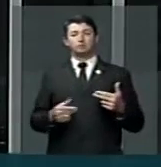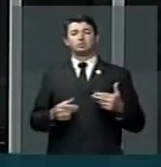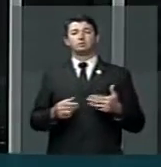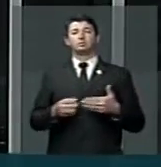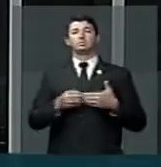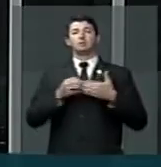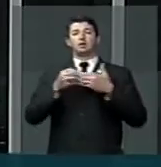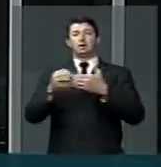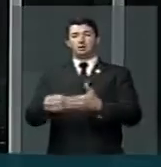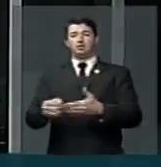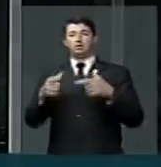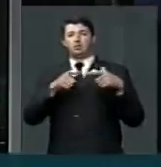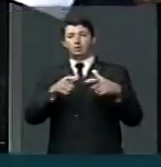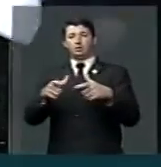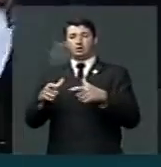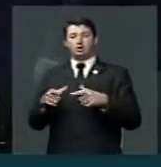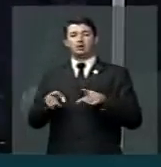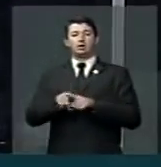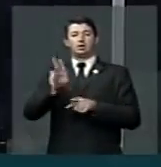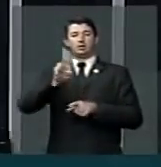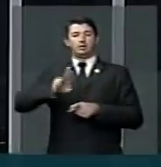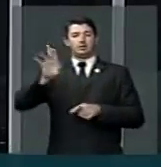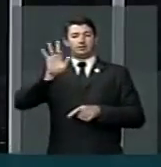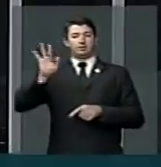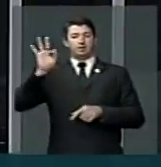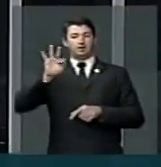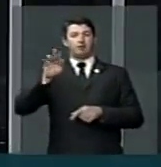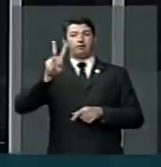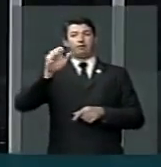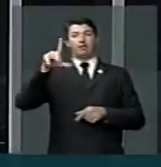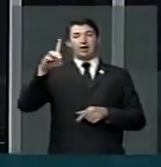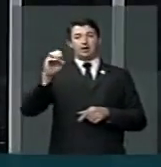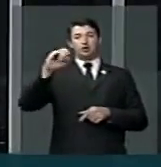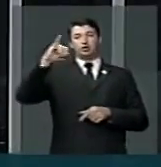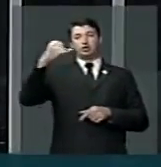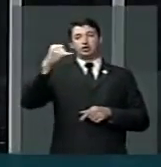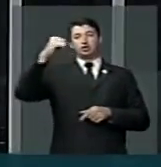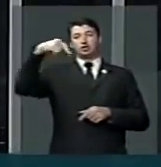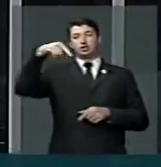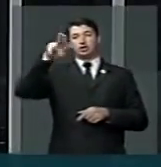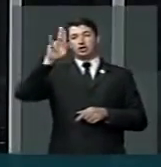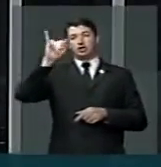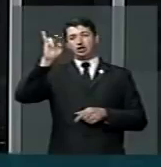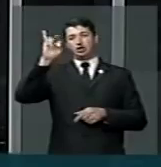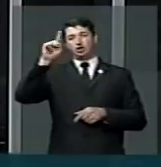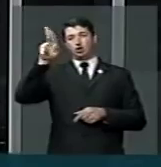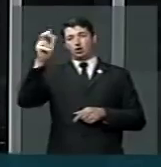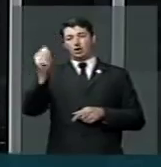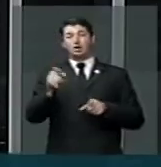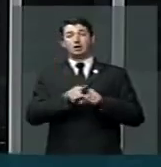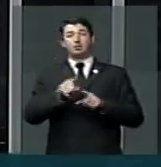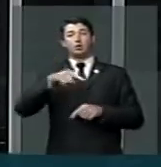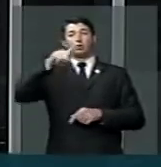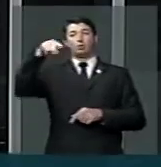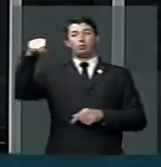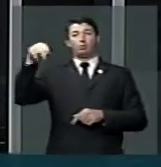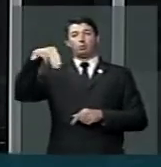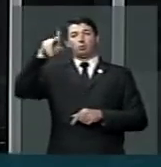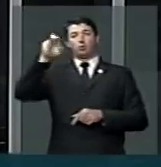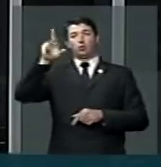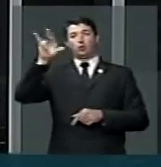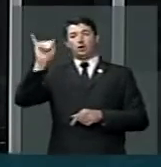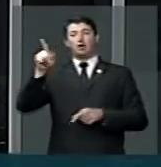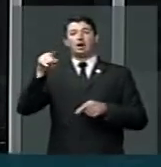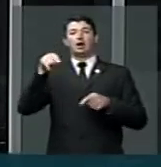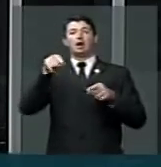região, como o campus da Universidade Federal do Vale do Jequitinhonha e do Mucuri, que já é uma realidade na cidade de